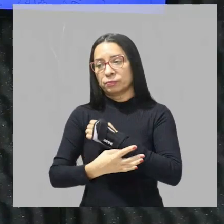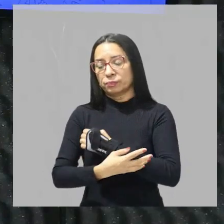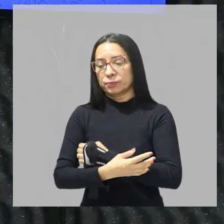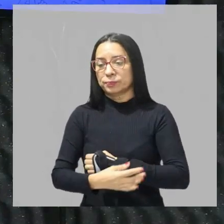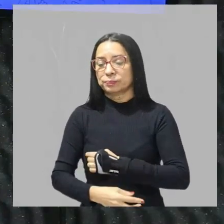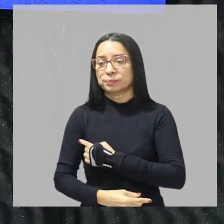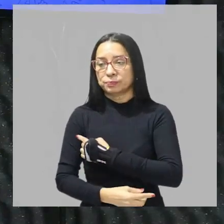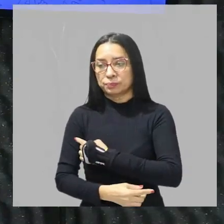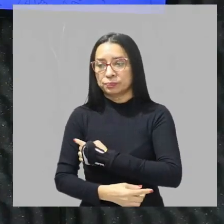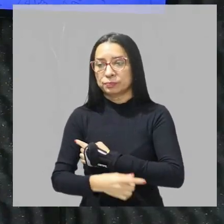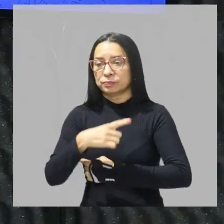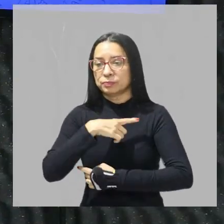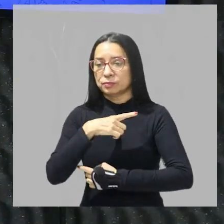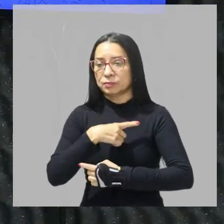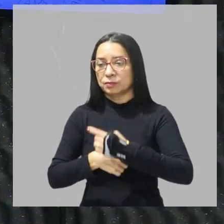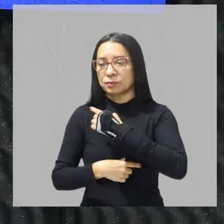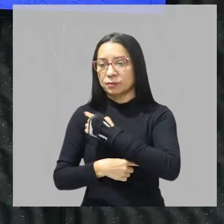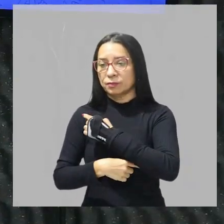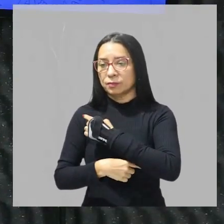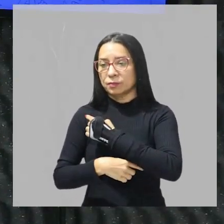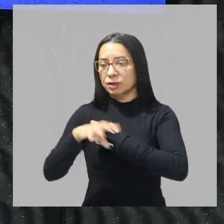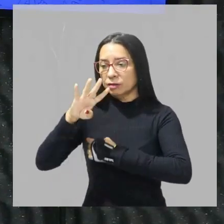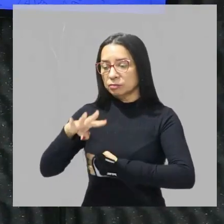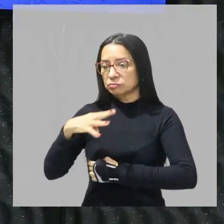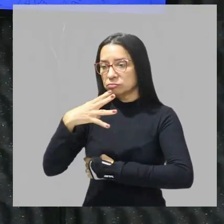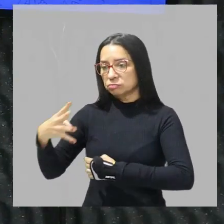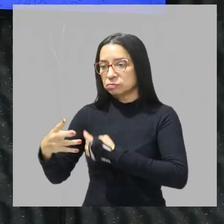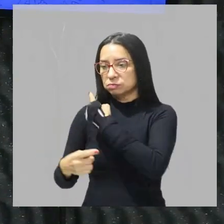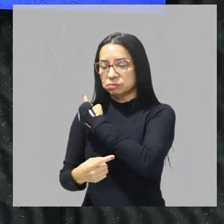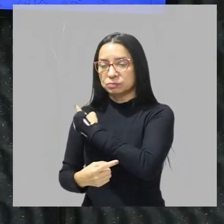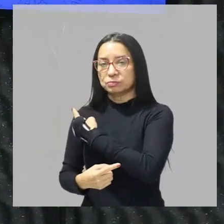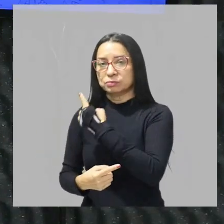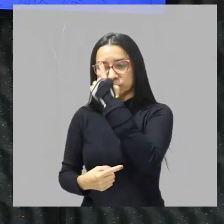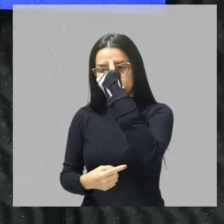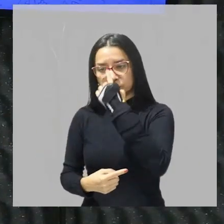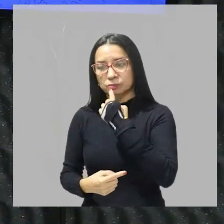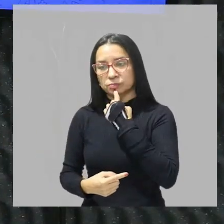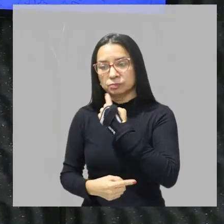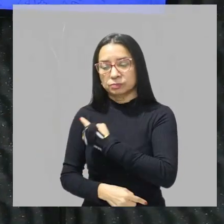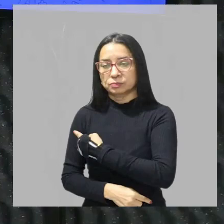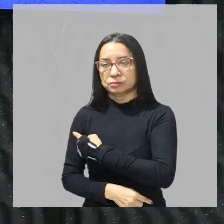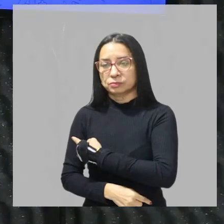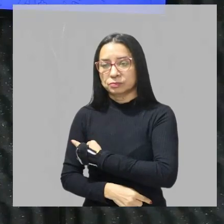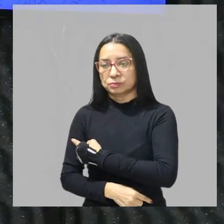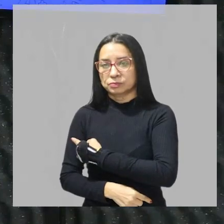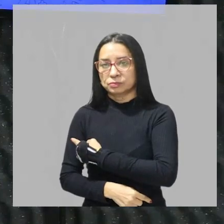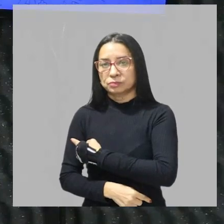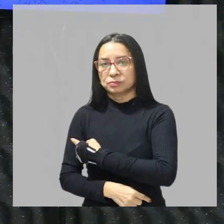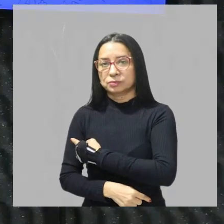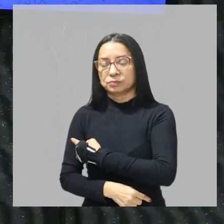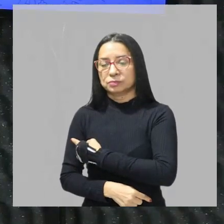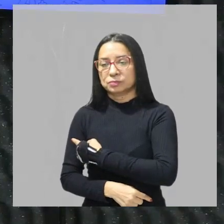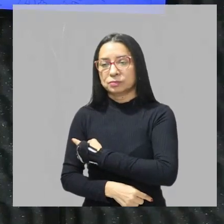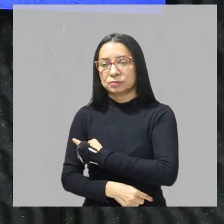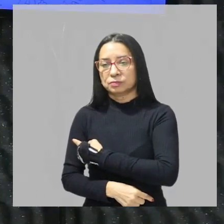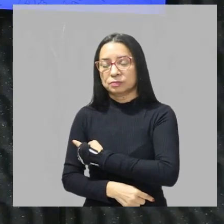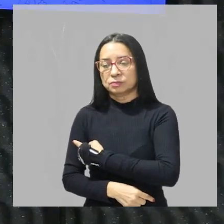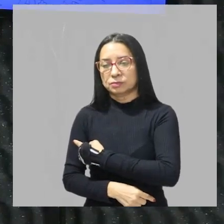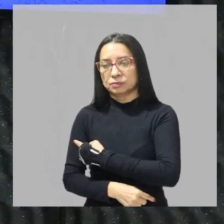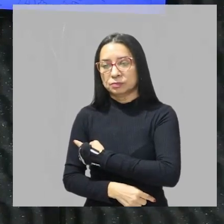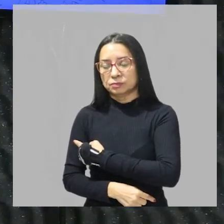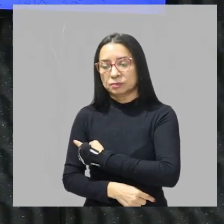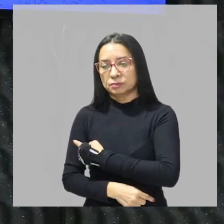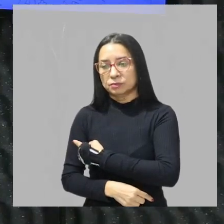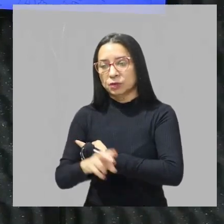ordem. Então eu tenho aqui, ó, consumidor primário ou de primeira ordem. Eu tenho consumidor secundário ou de